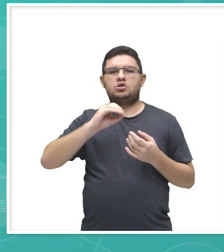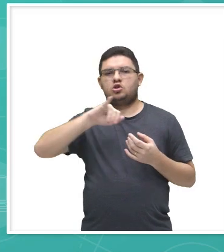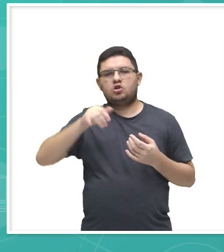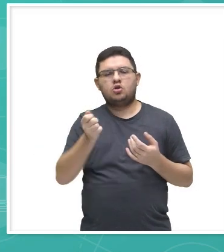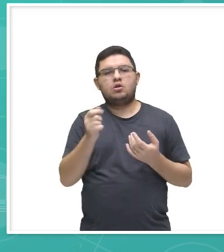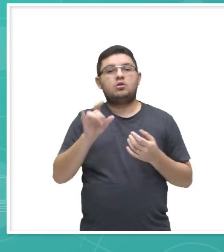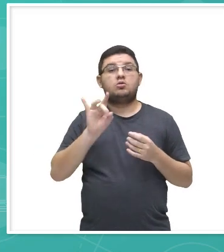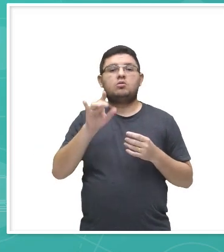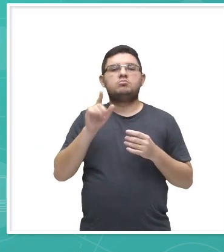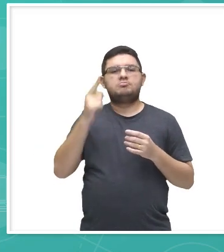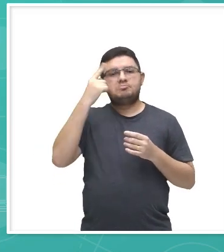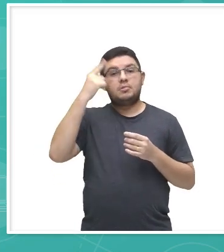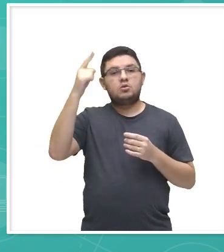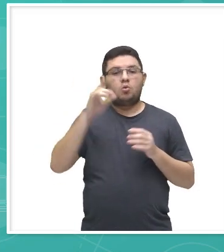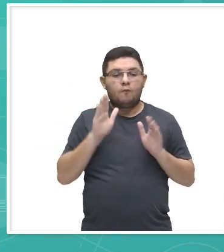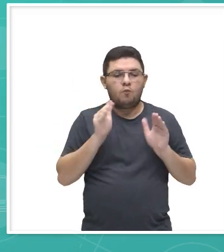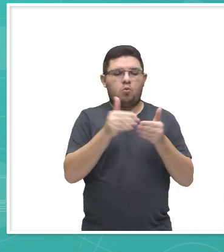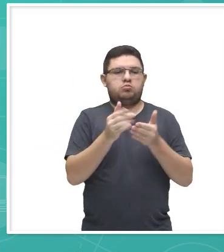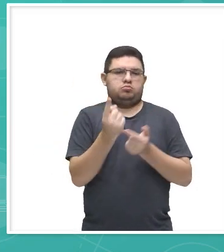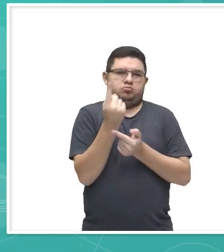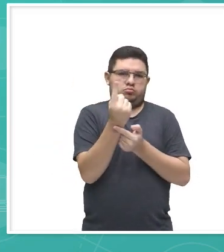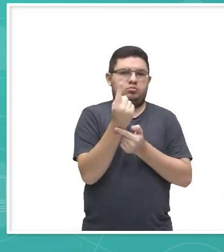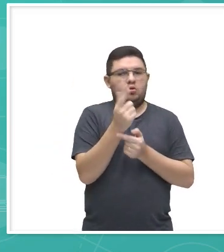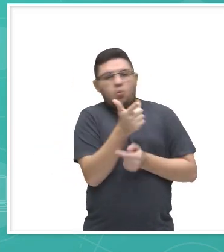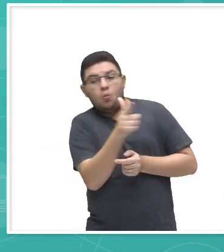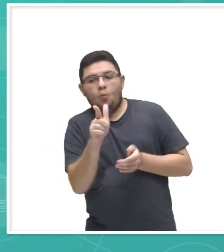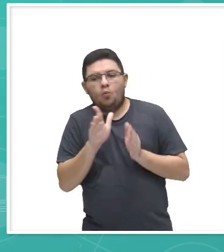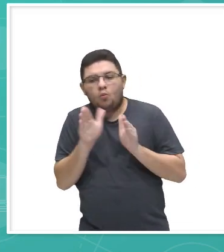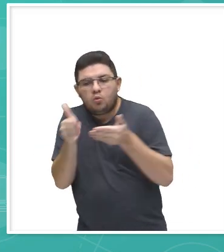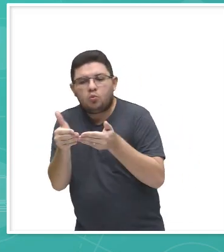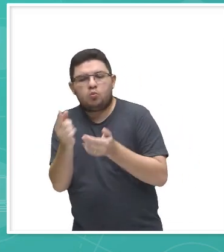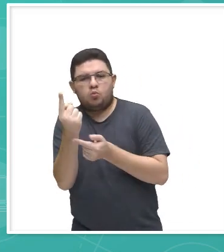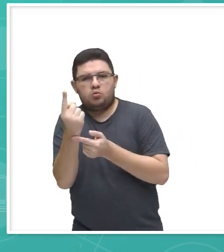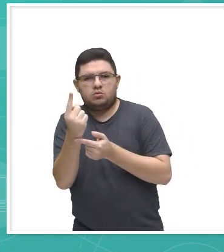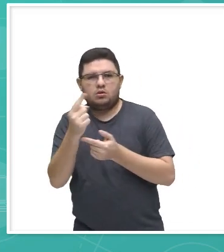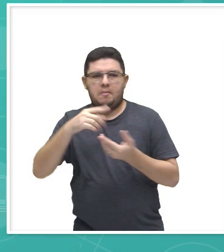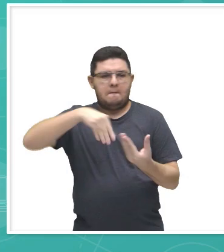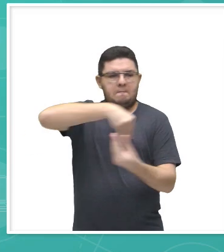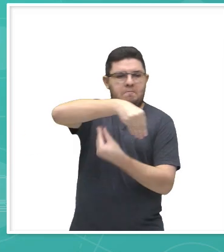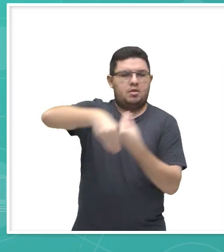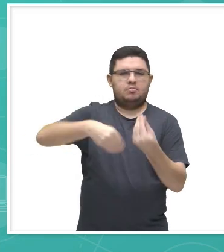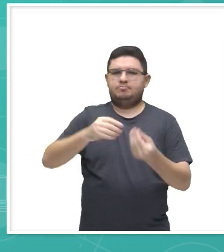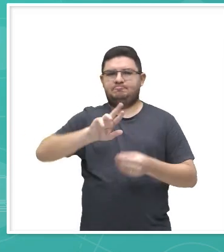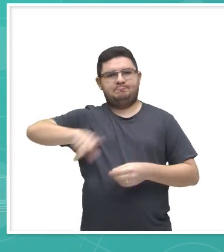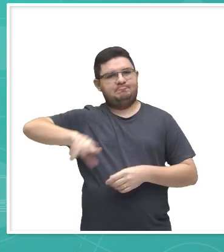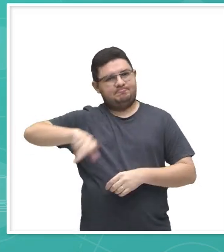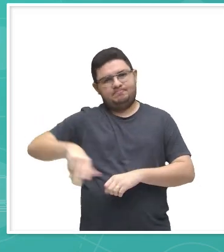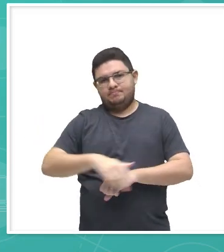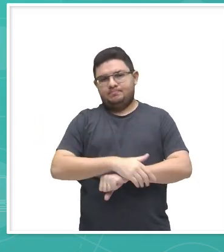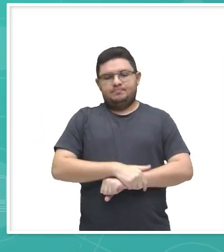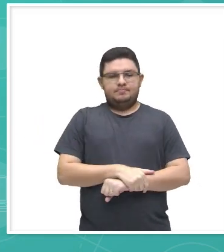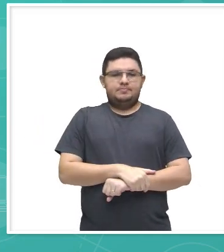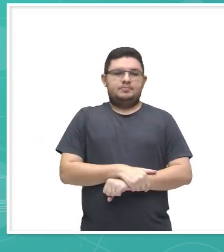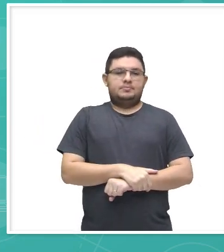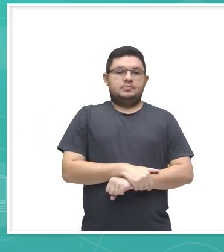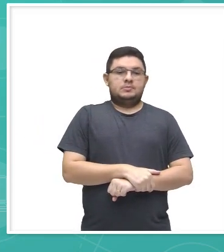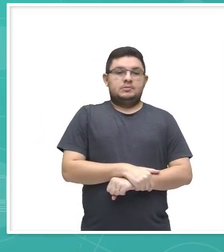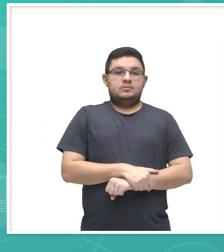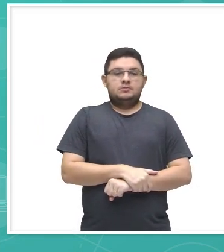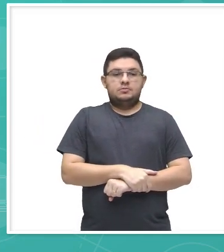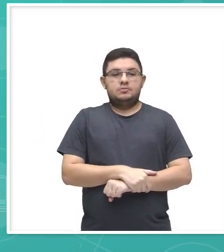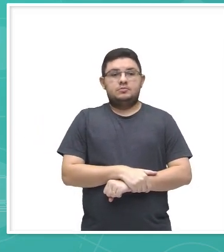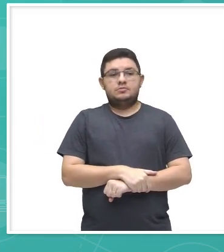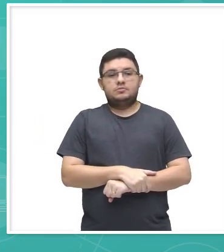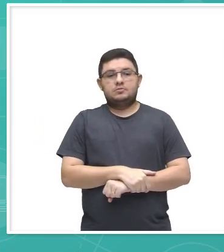da monocultura, né, cultivando apenas um item. Aí temos a agricultura de produção